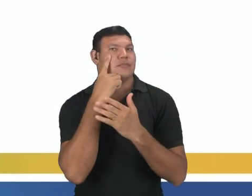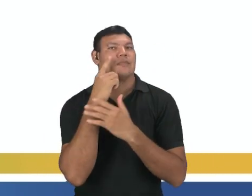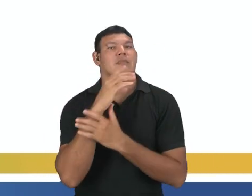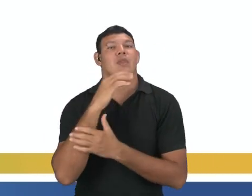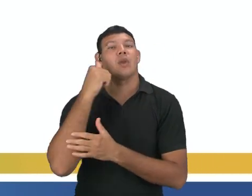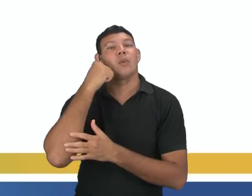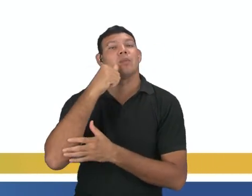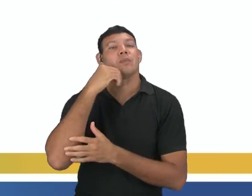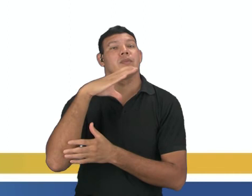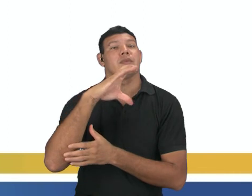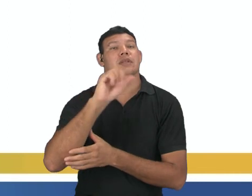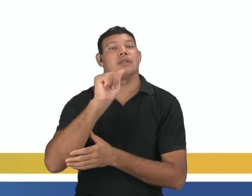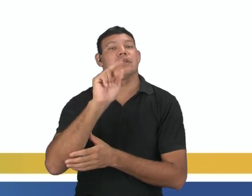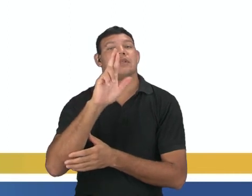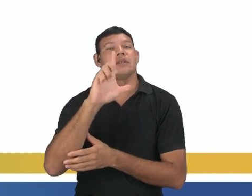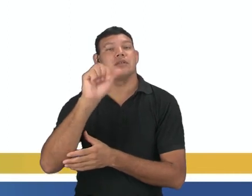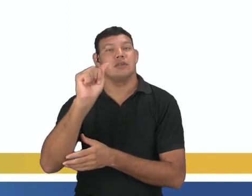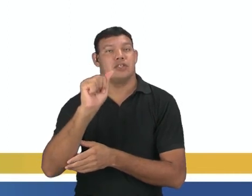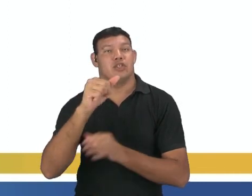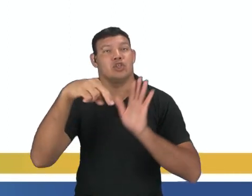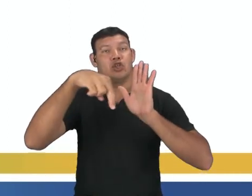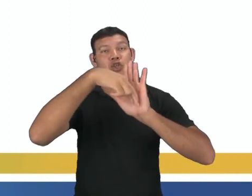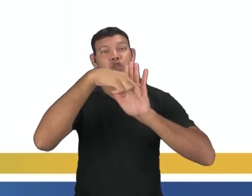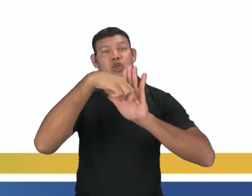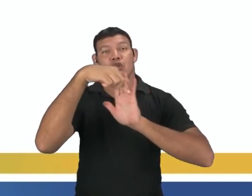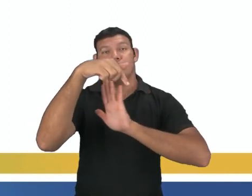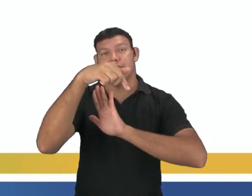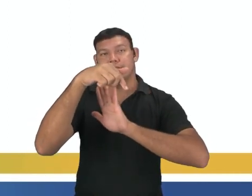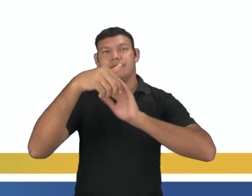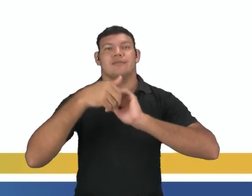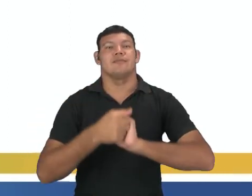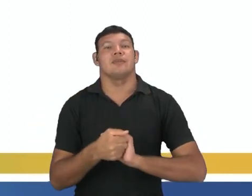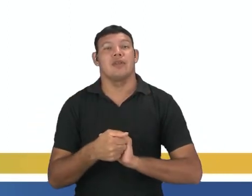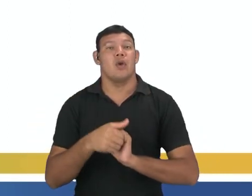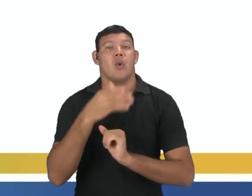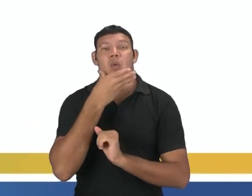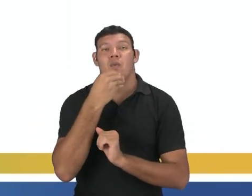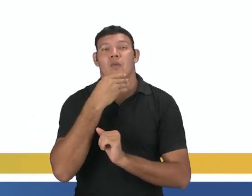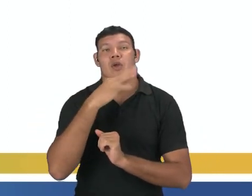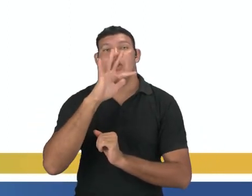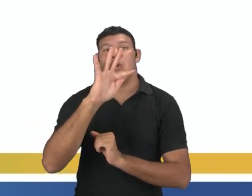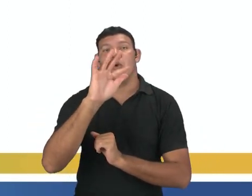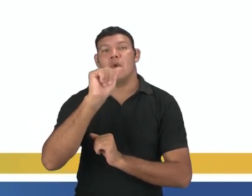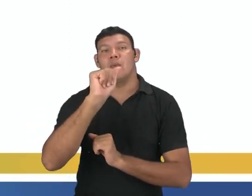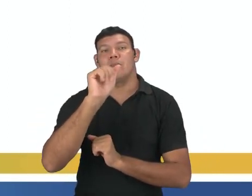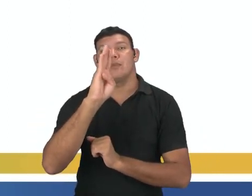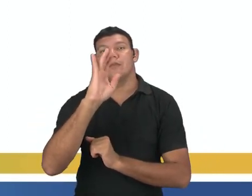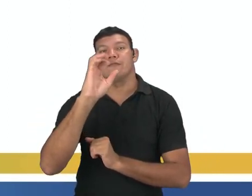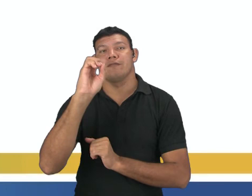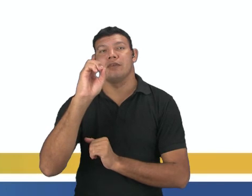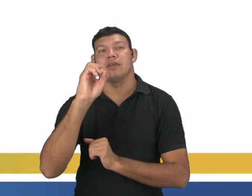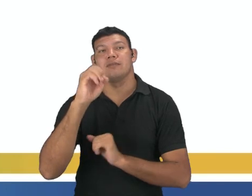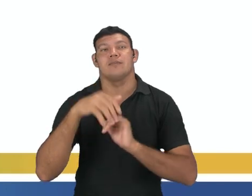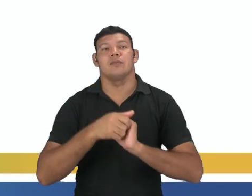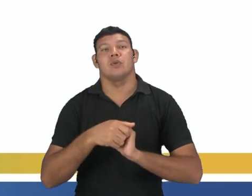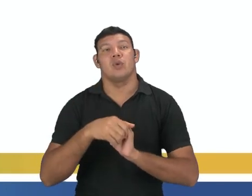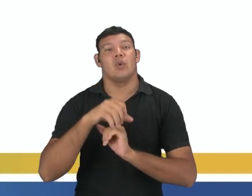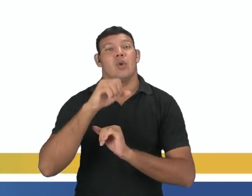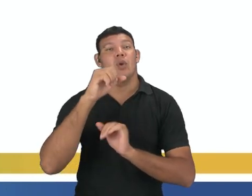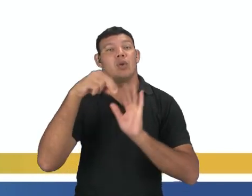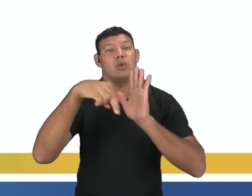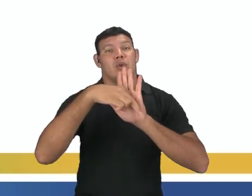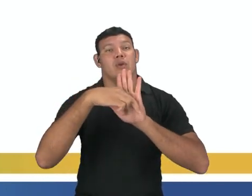temos aqui de Carla, 7 pontos. Fábio, nós temos 8 pontos.